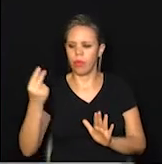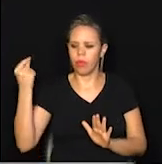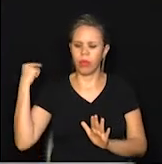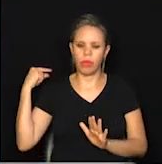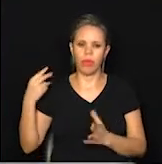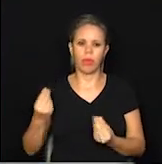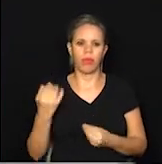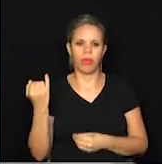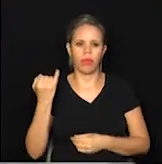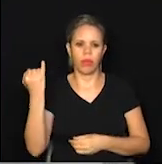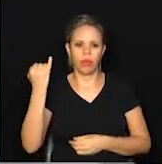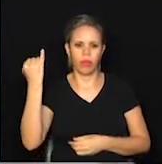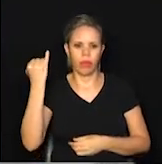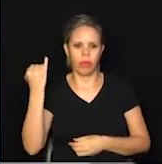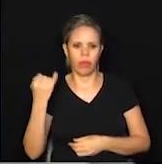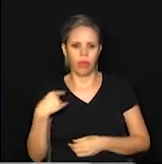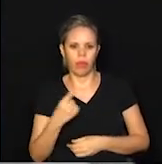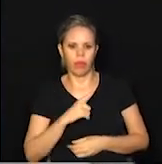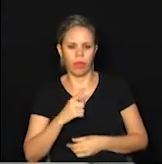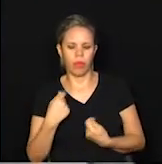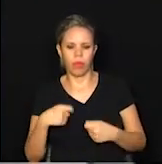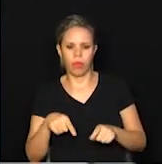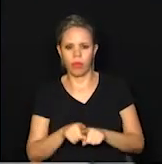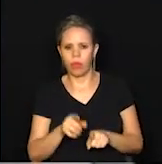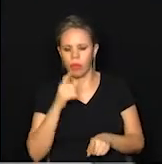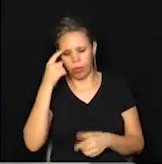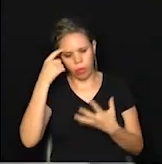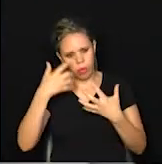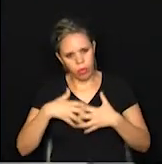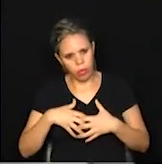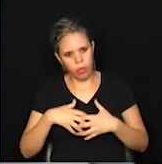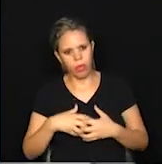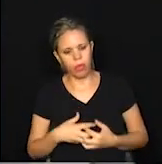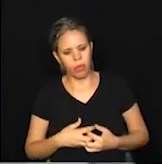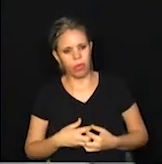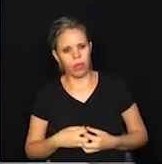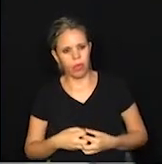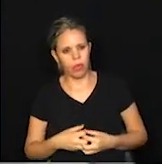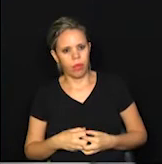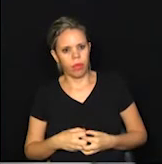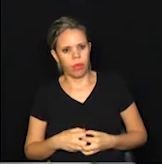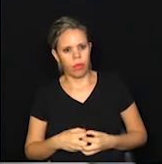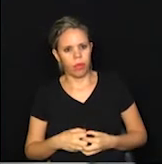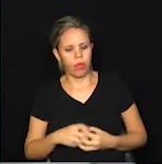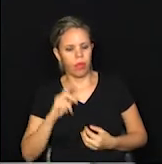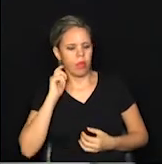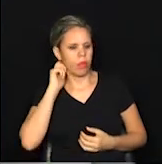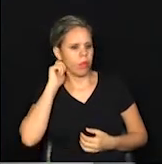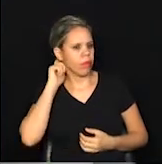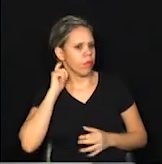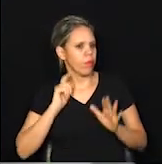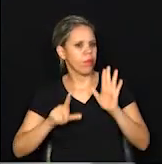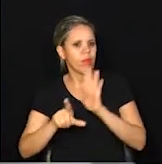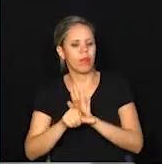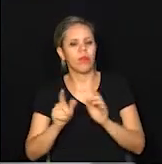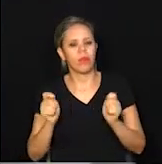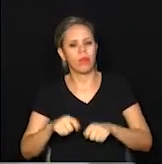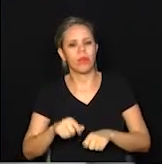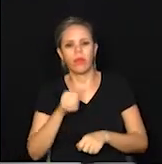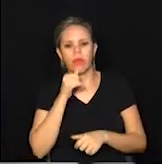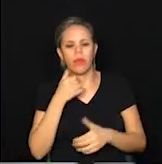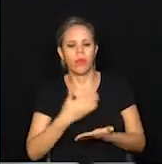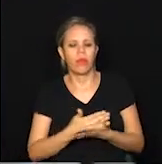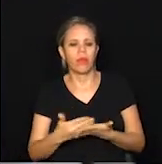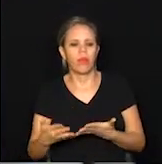muito importante, que a gente deveria pensar, e também uma lei que pudesse começar